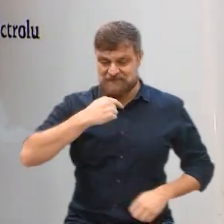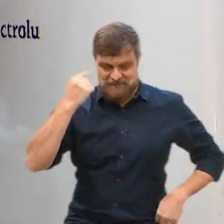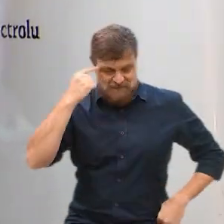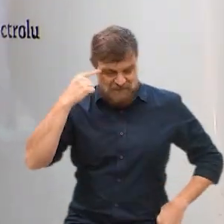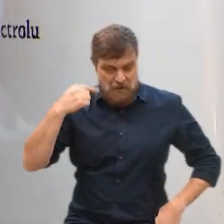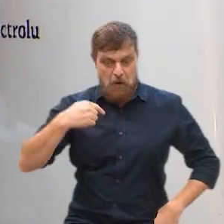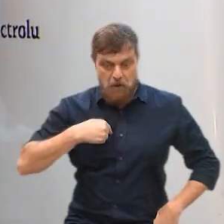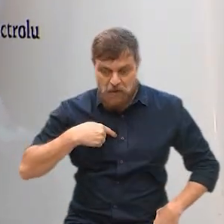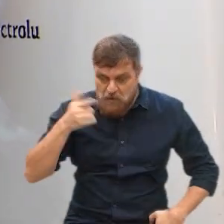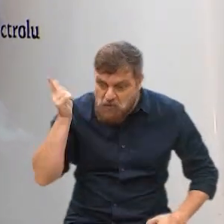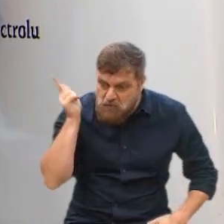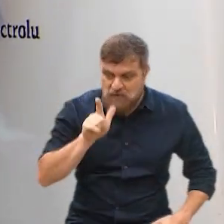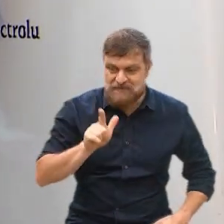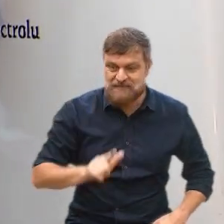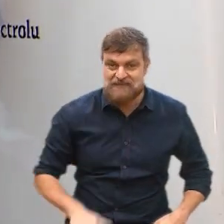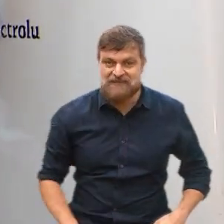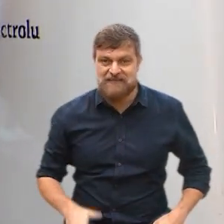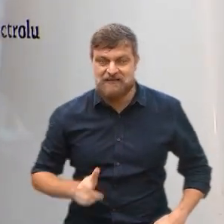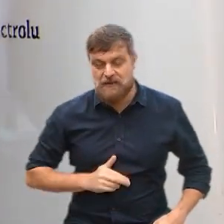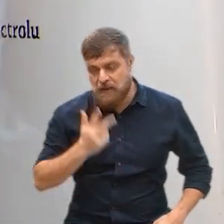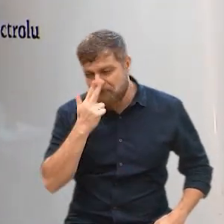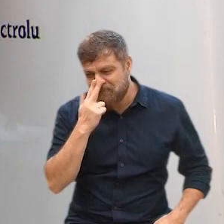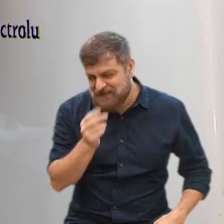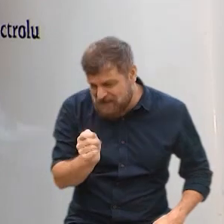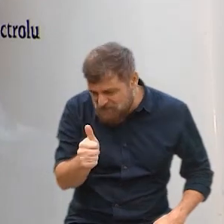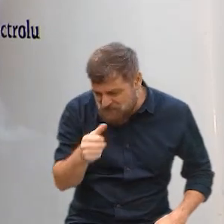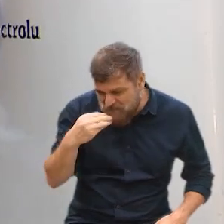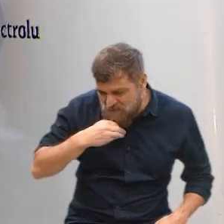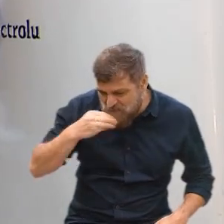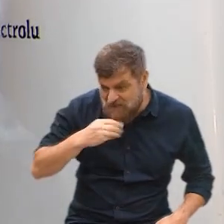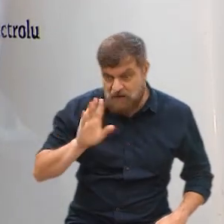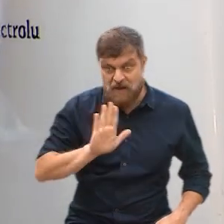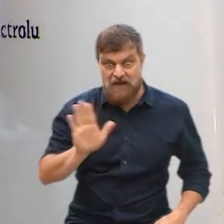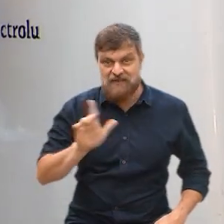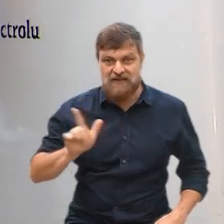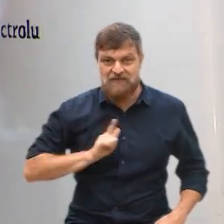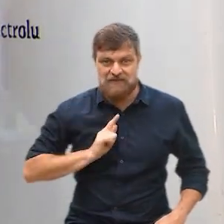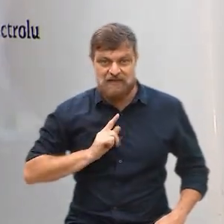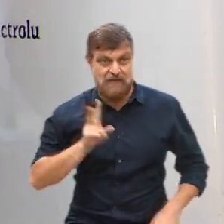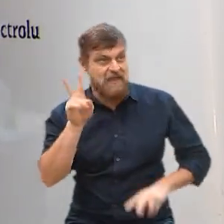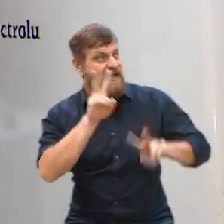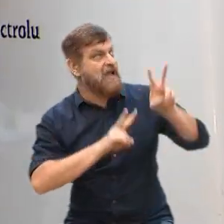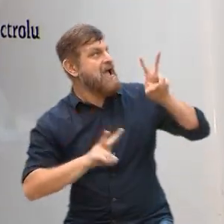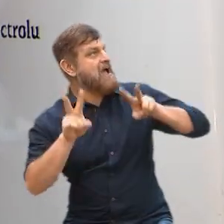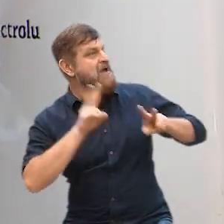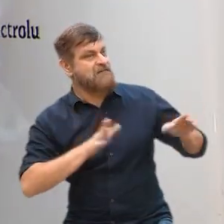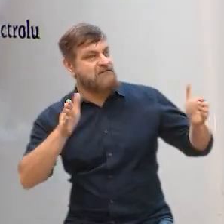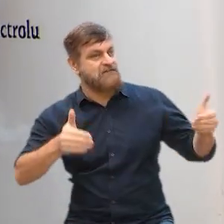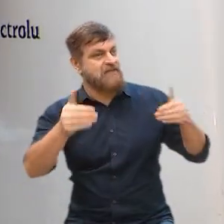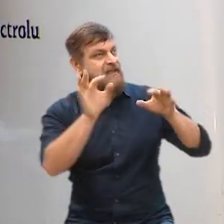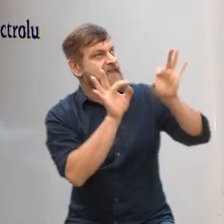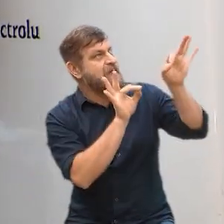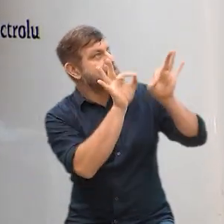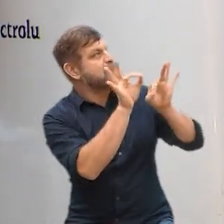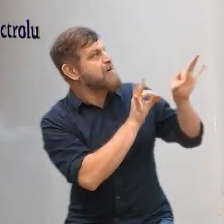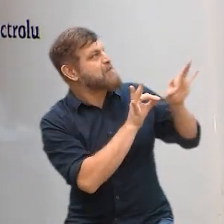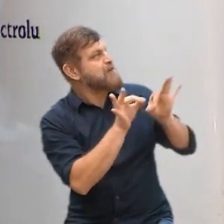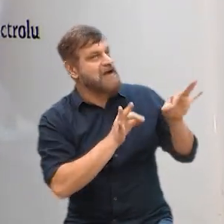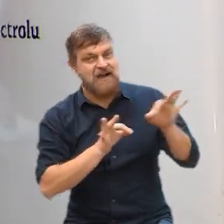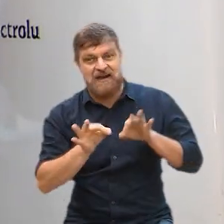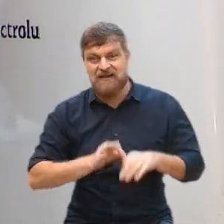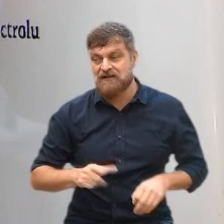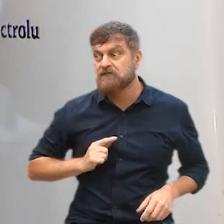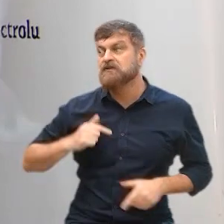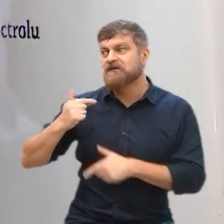aonde eu cheguei. Parece pouco, né? Mas eu acho... E ver também o ateliê, né? Ver que cada coisinha que tá aqui é fruto de